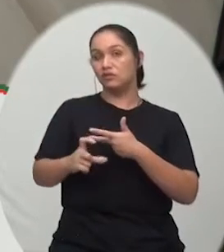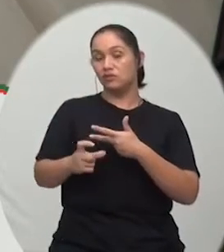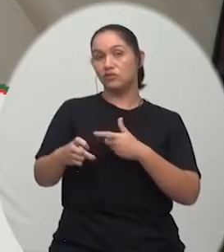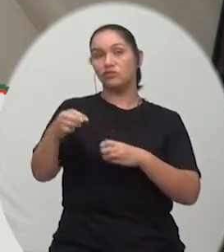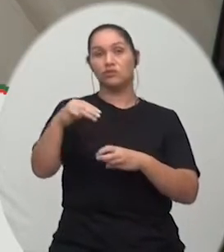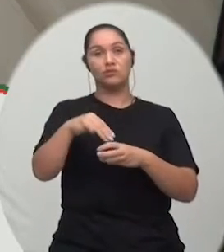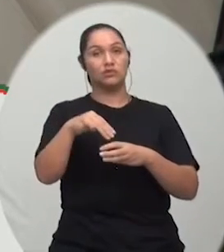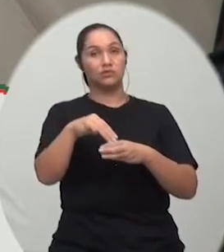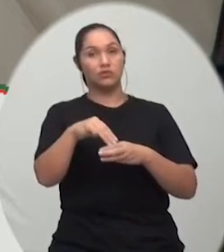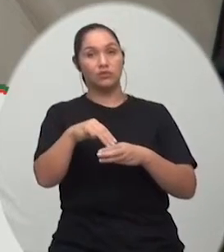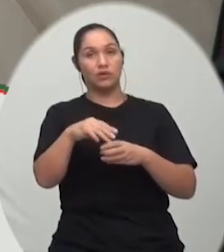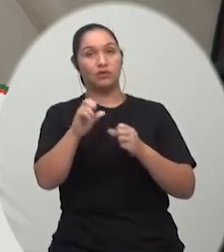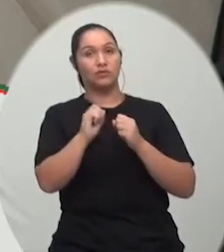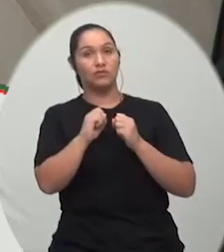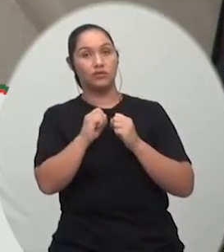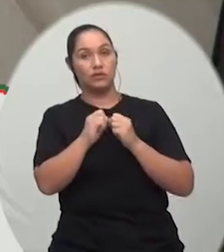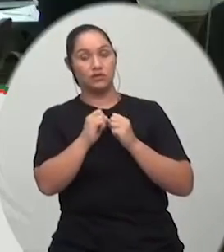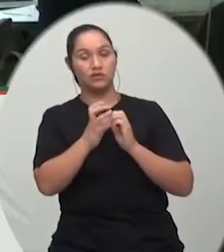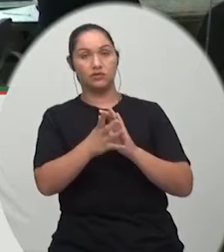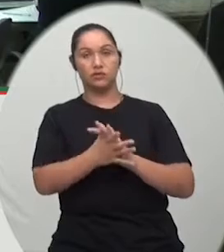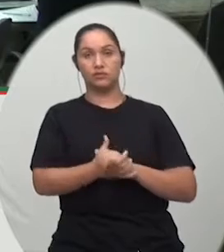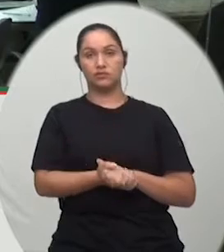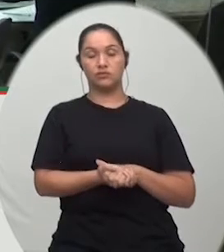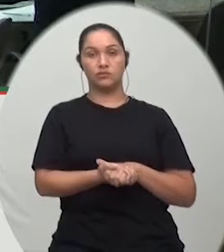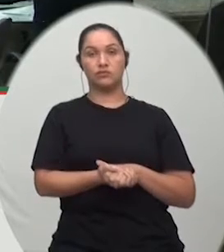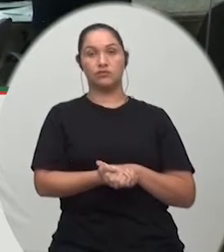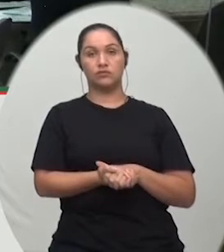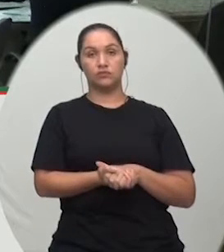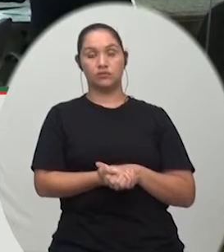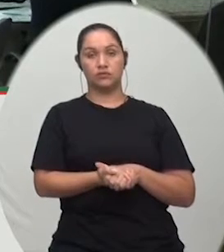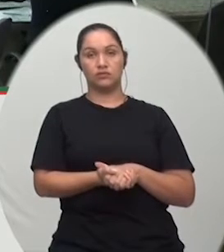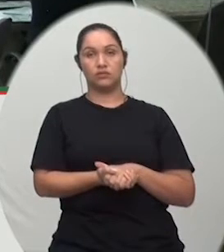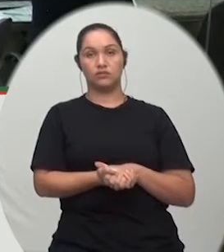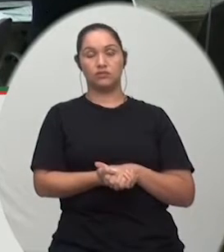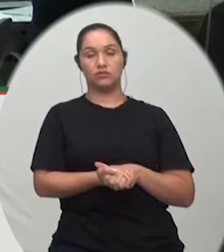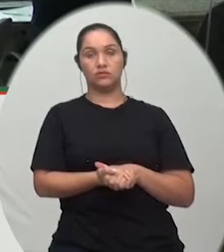Cadê o ofício? O GI.